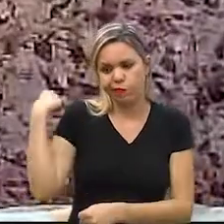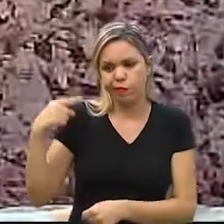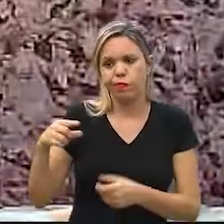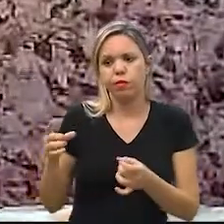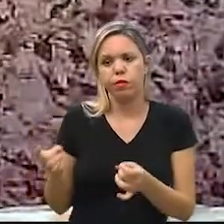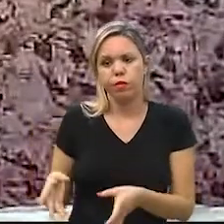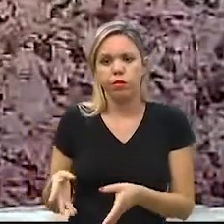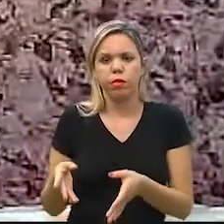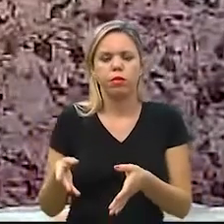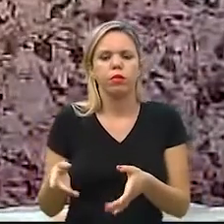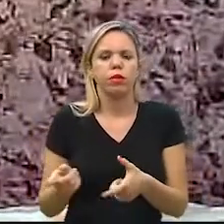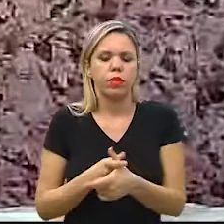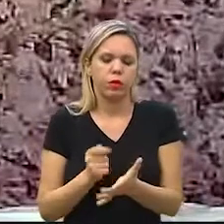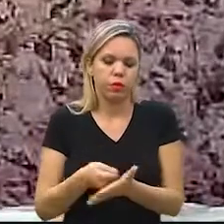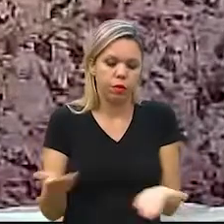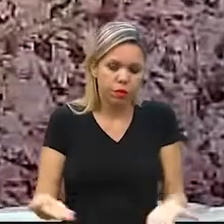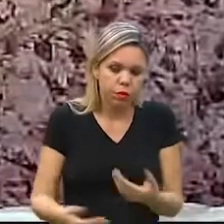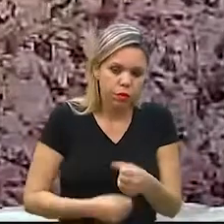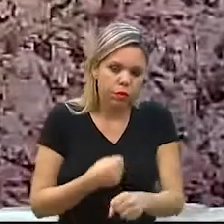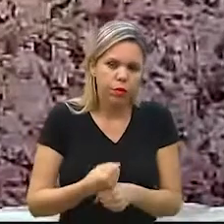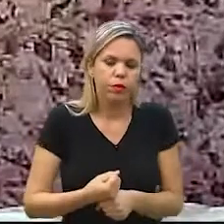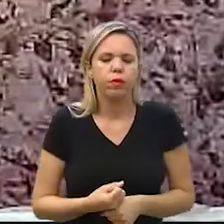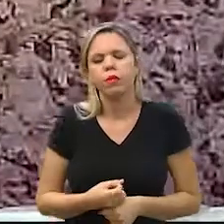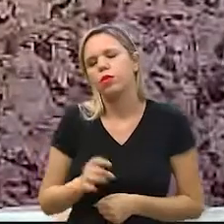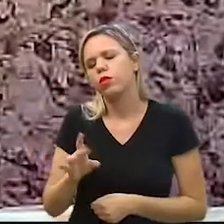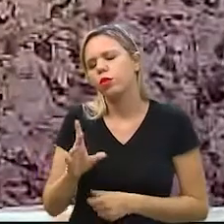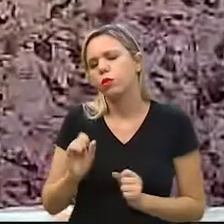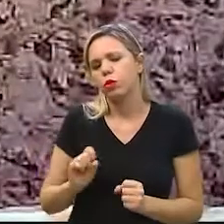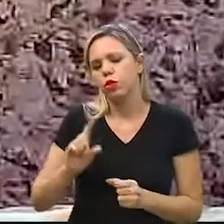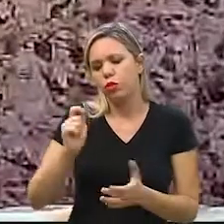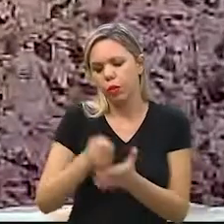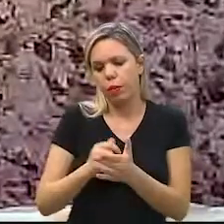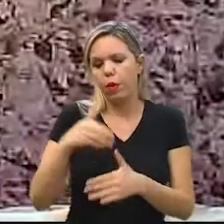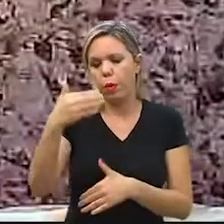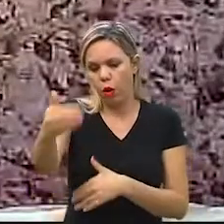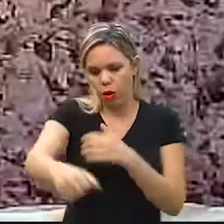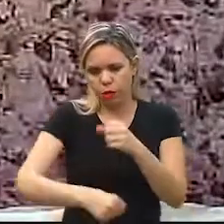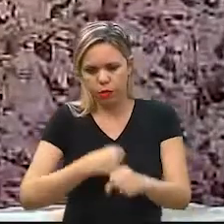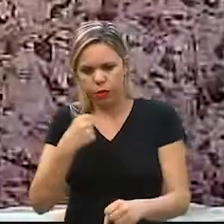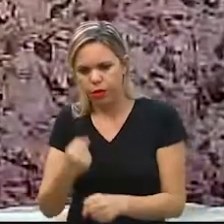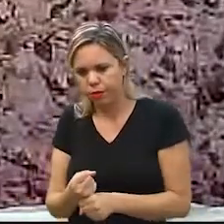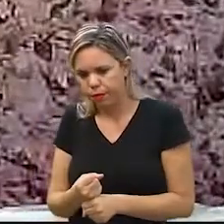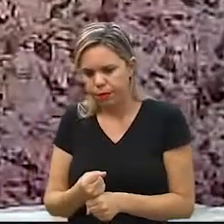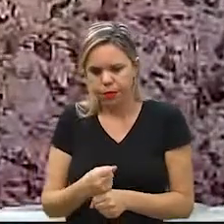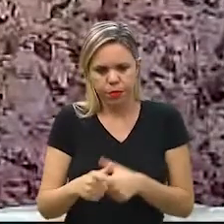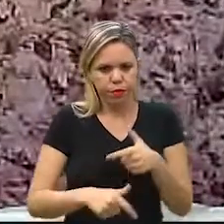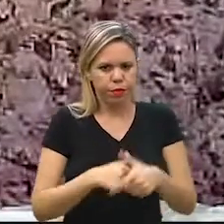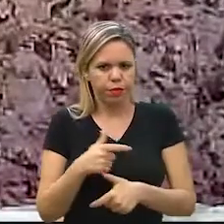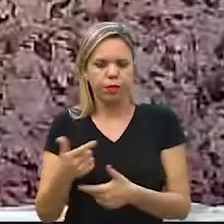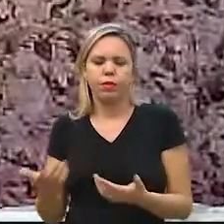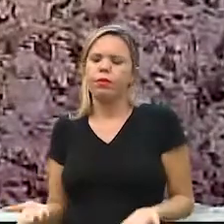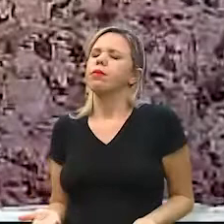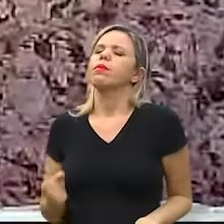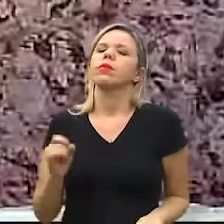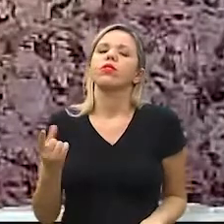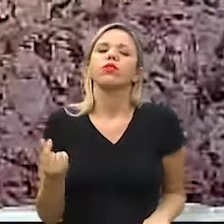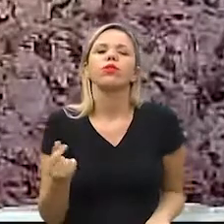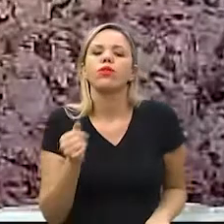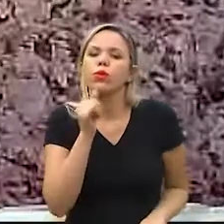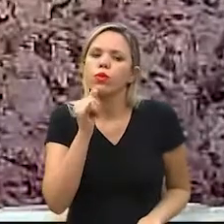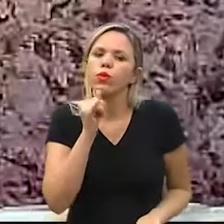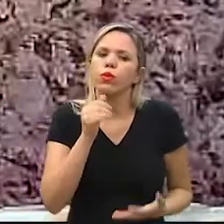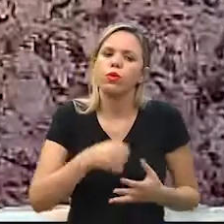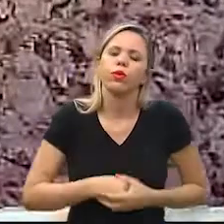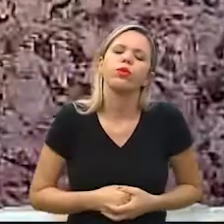que deixou para ser pago esse ano. Só pode deixar para ser pago no próximo exercício recursos, por